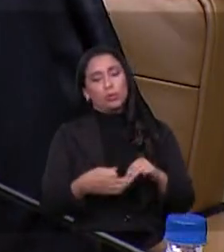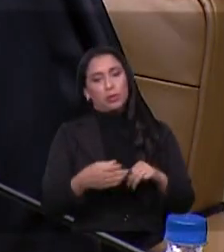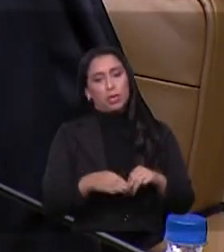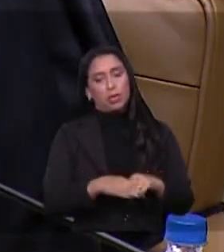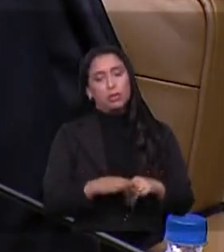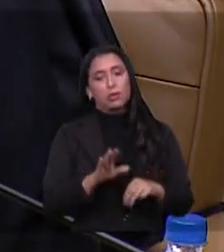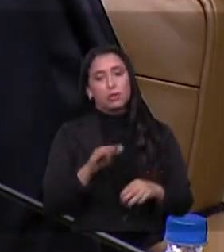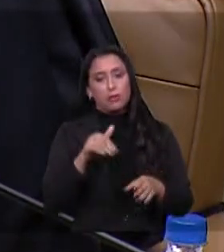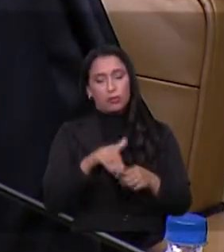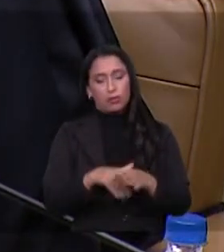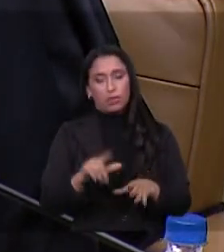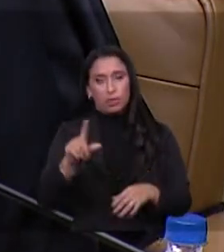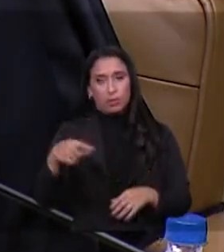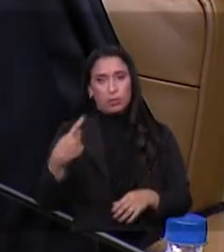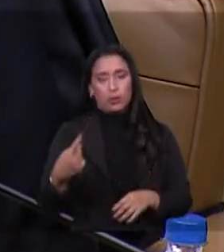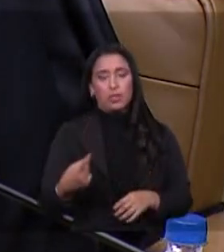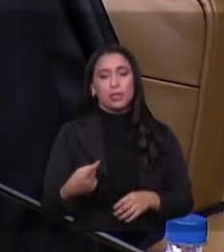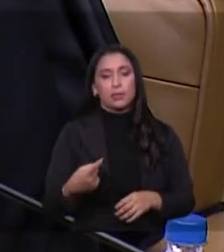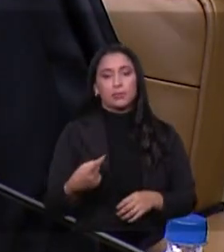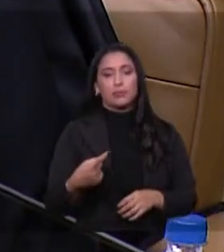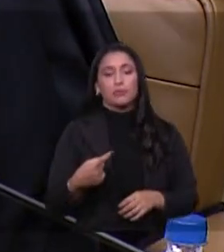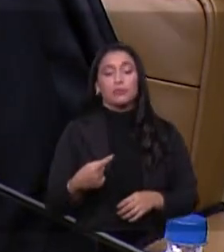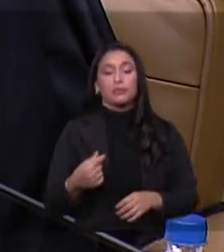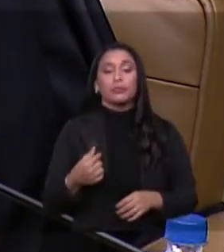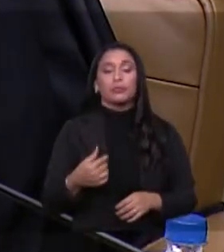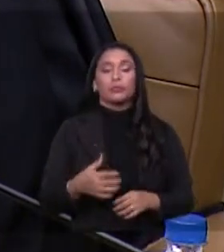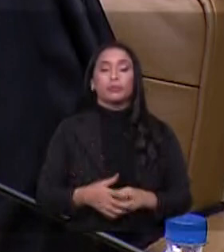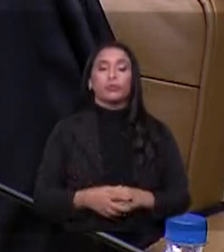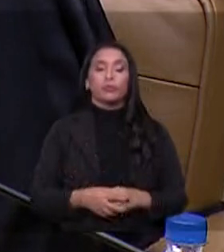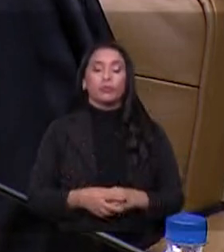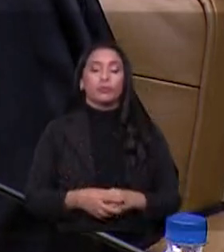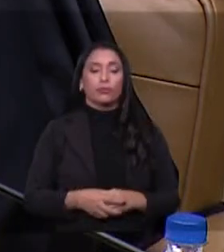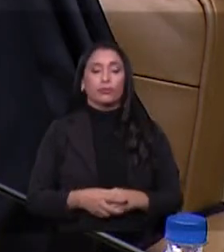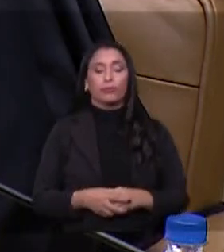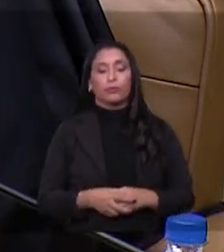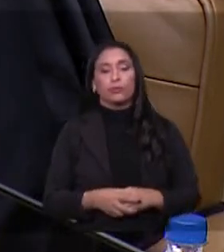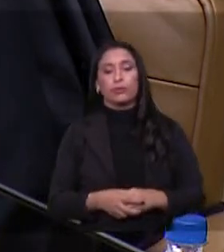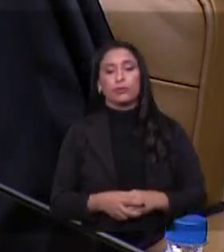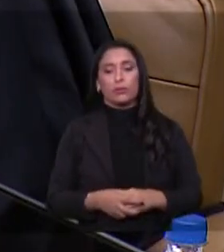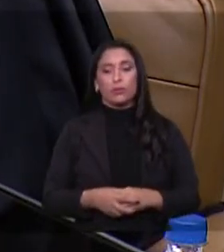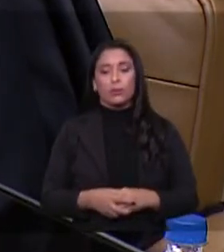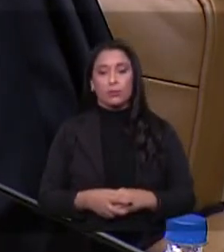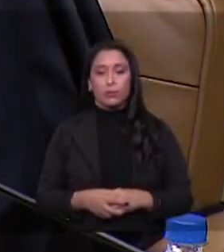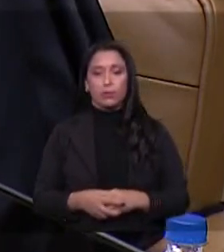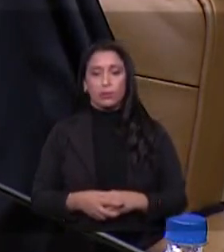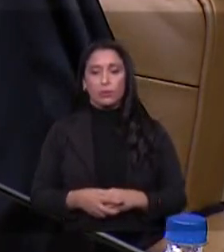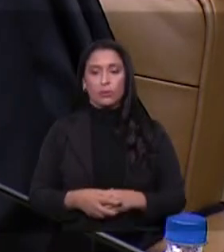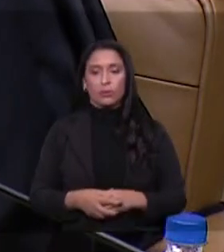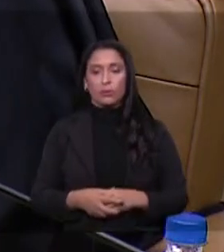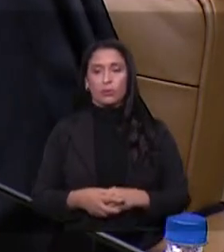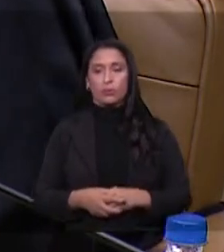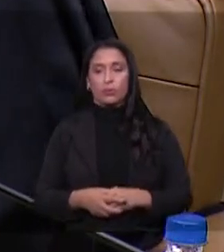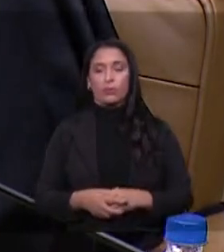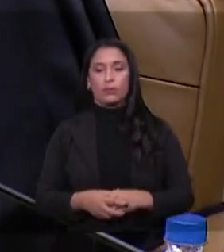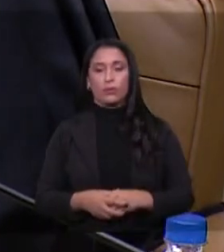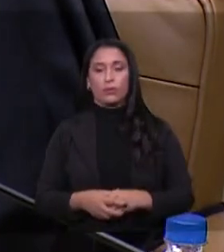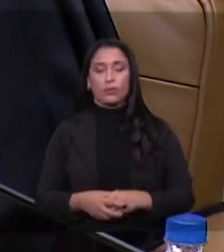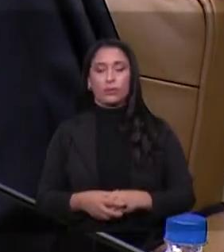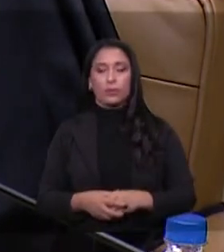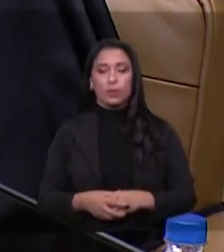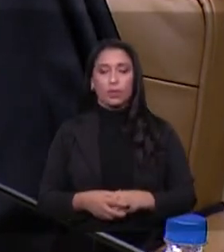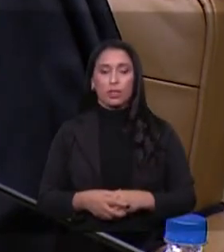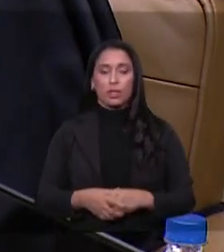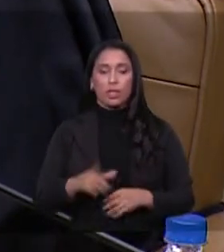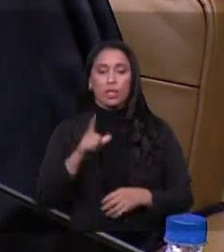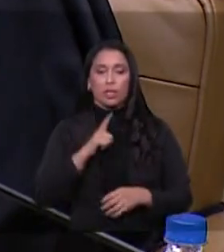Os votos que faço é que, efetivamente, aqui